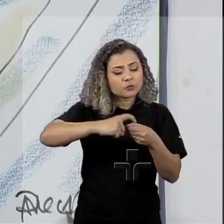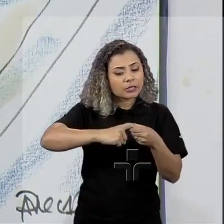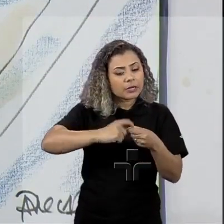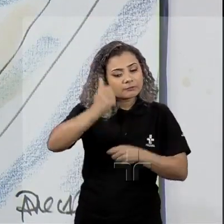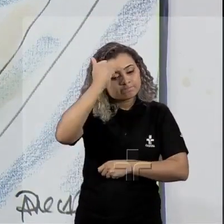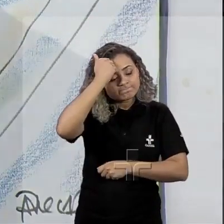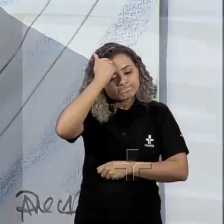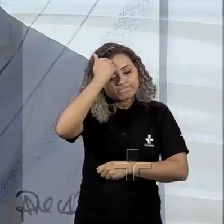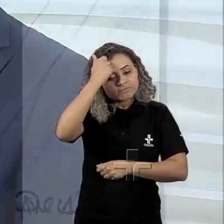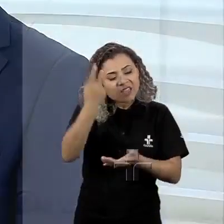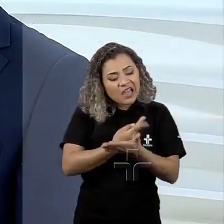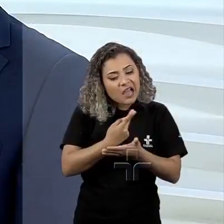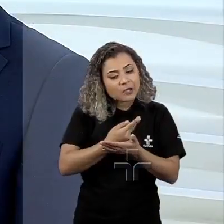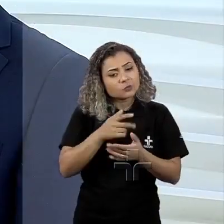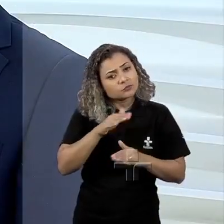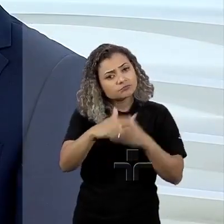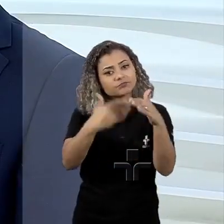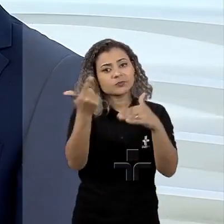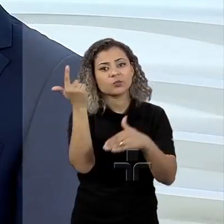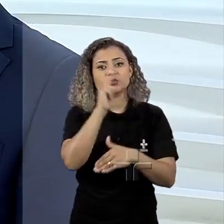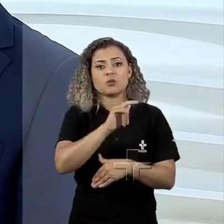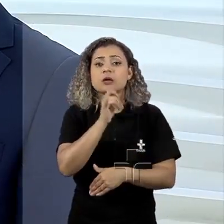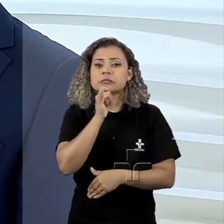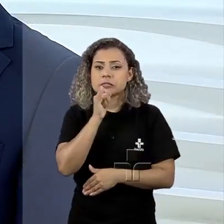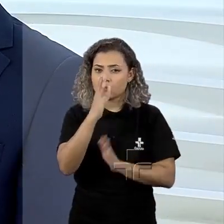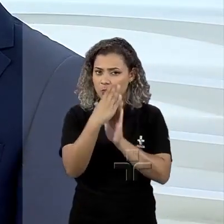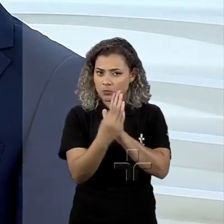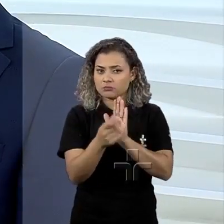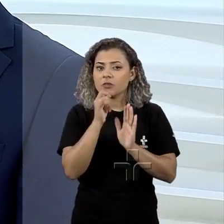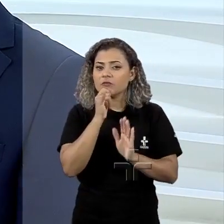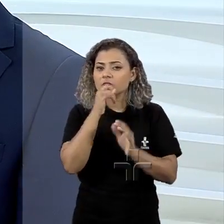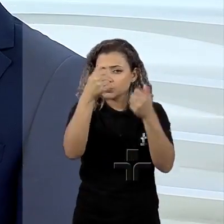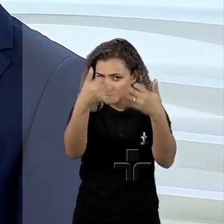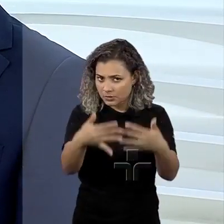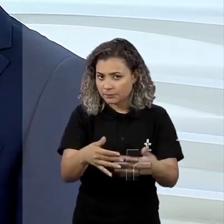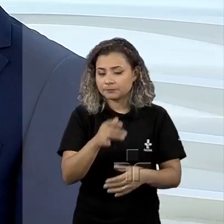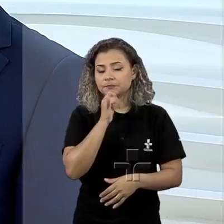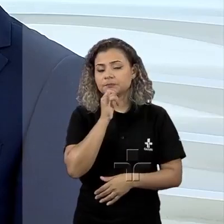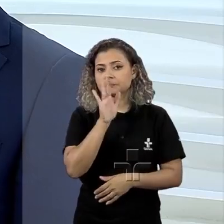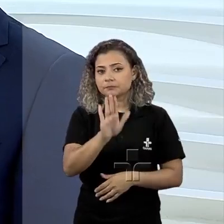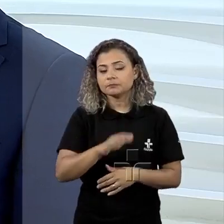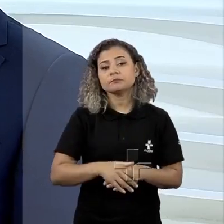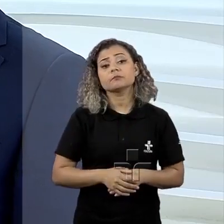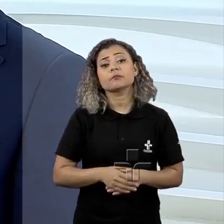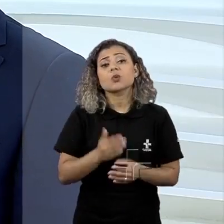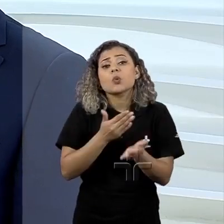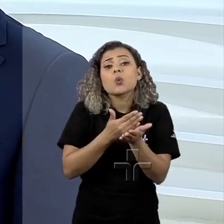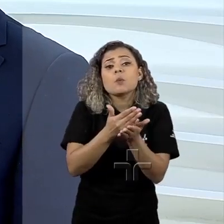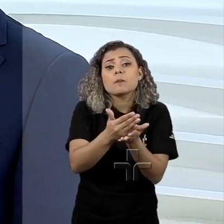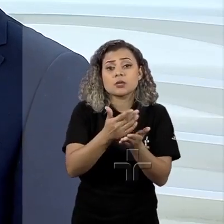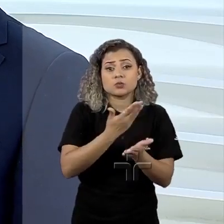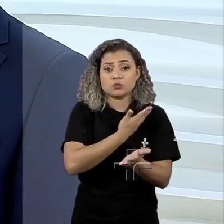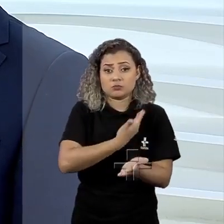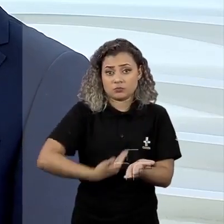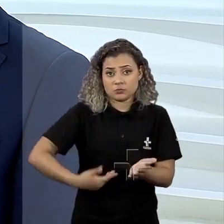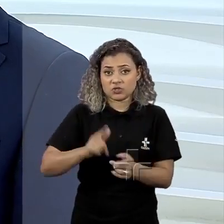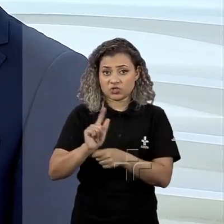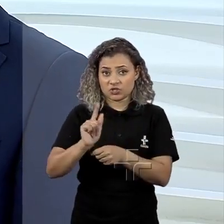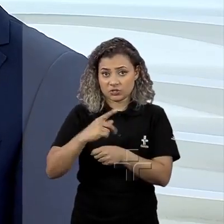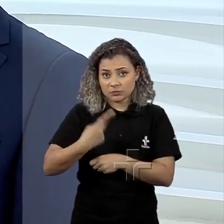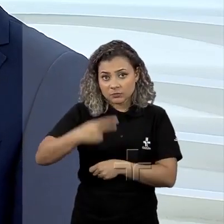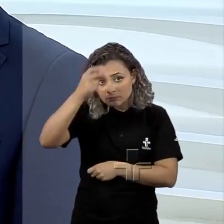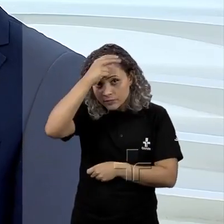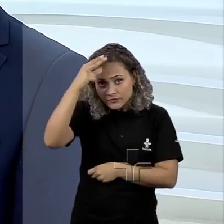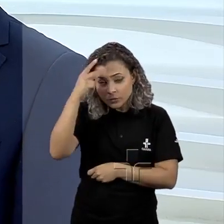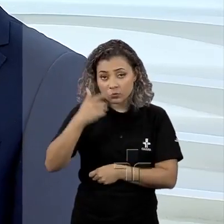e avançar. Vou dar um exemplo concreto para não ficar apenas na visão conceitual. Logo no início da nossa gestão, nós